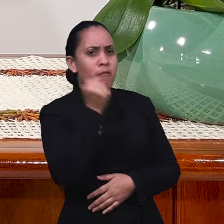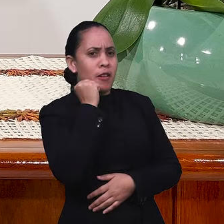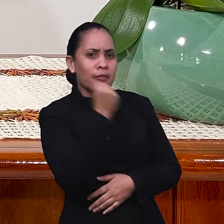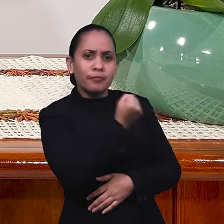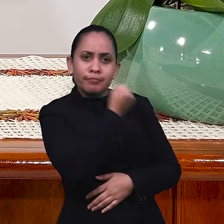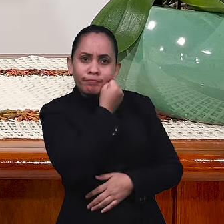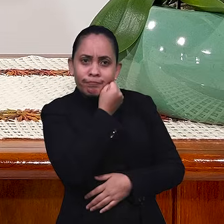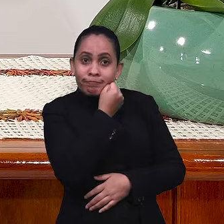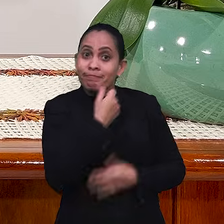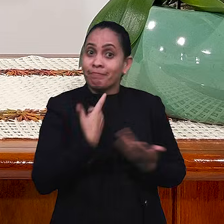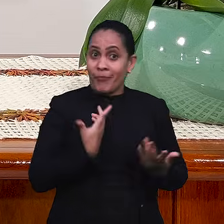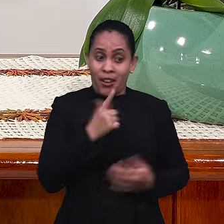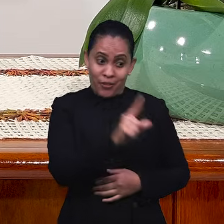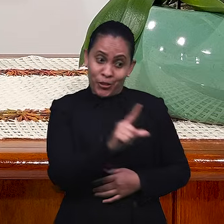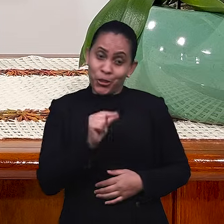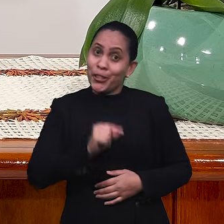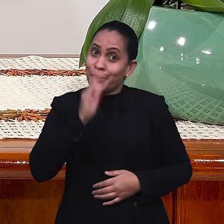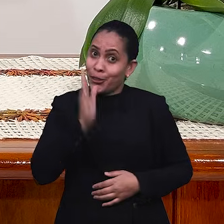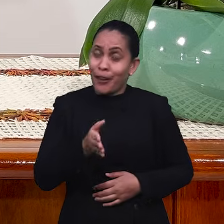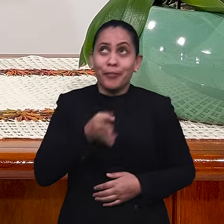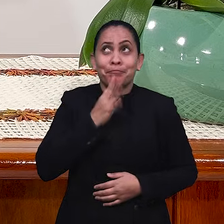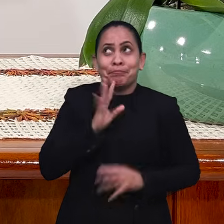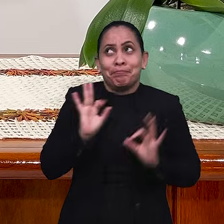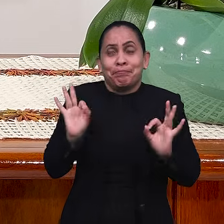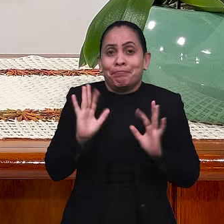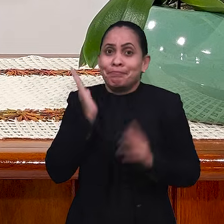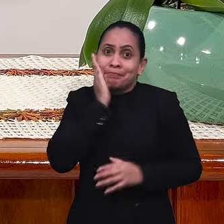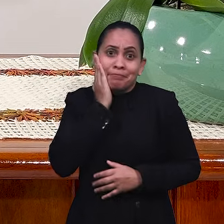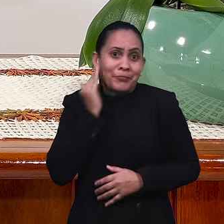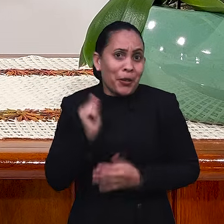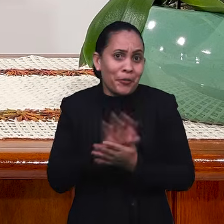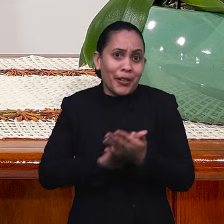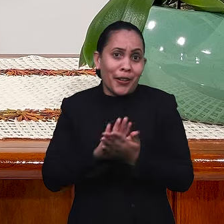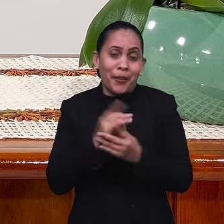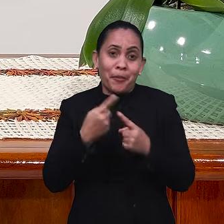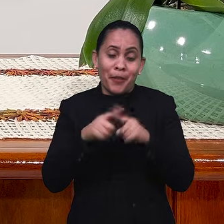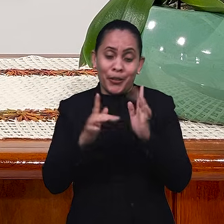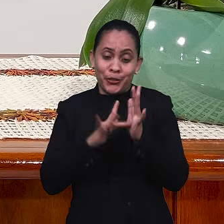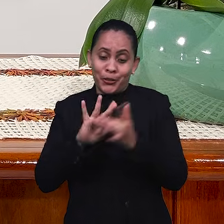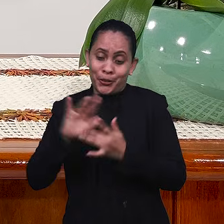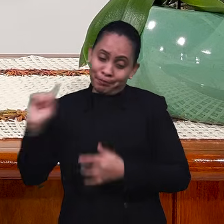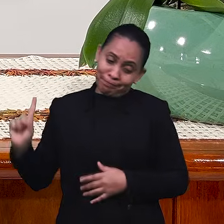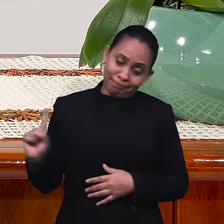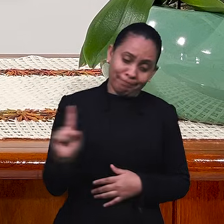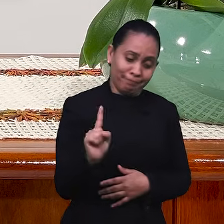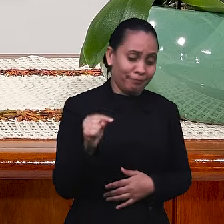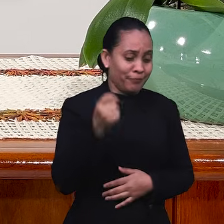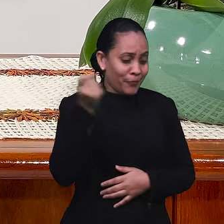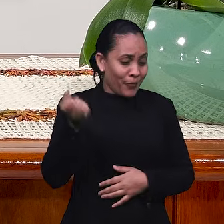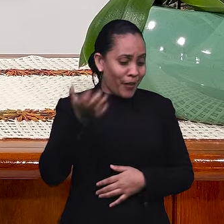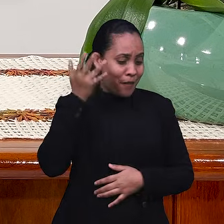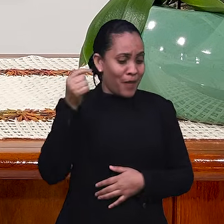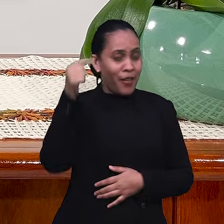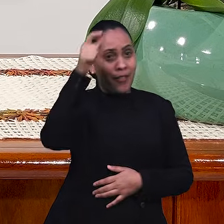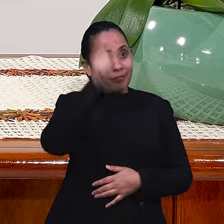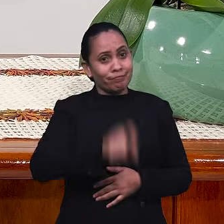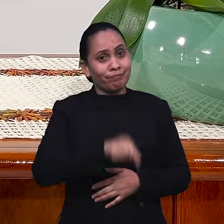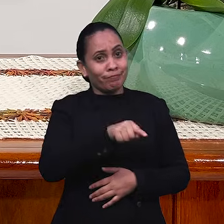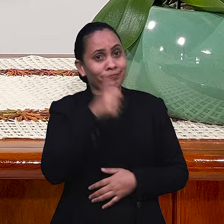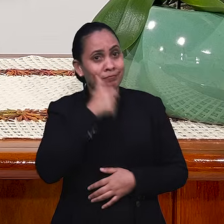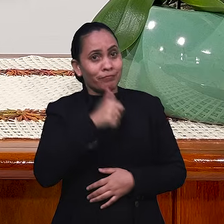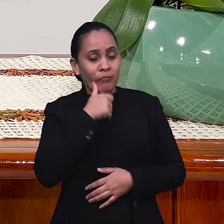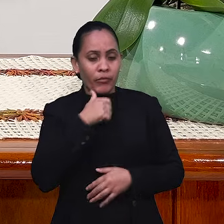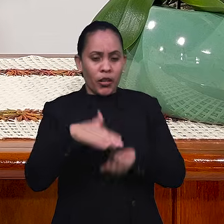ela não tinha consciência disso, e o Senhor veio ao encontro dela, e eles ali estabeleceram um